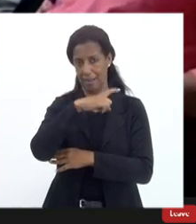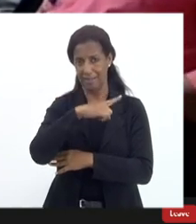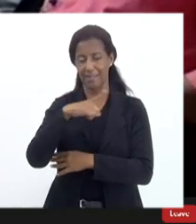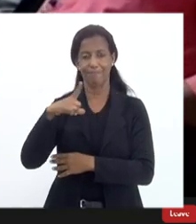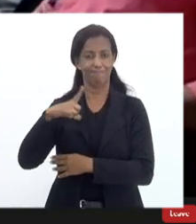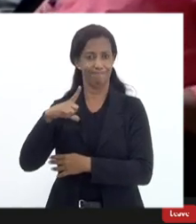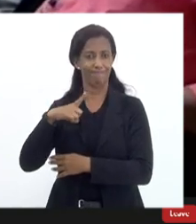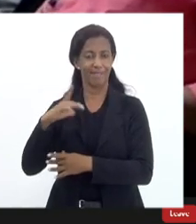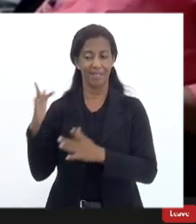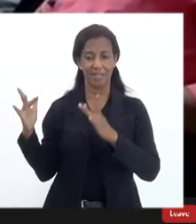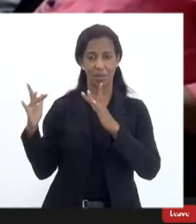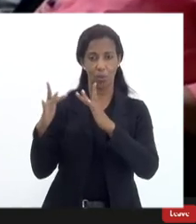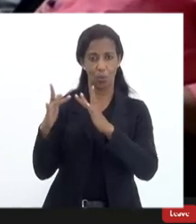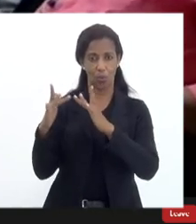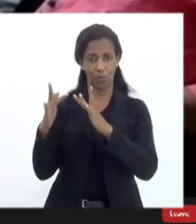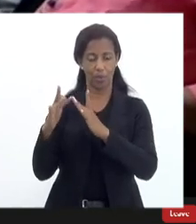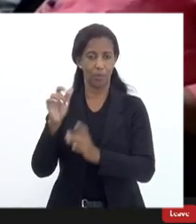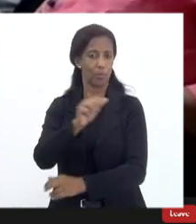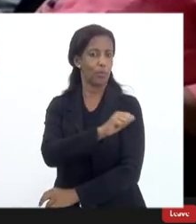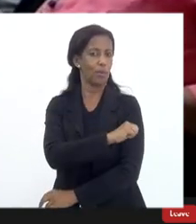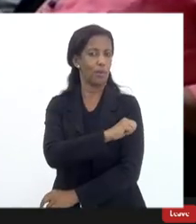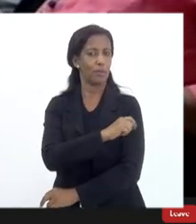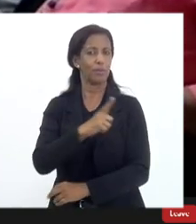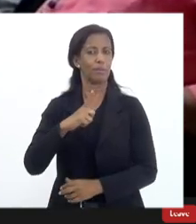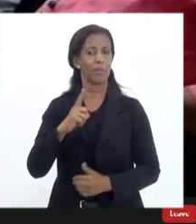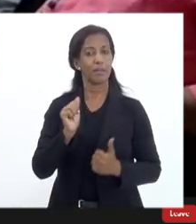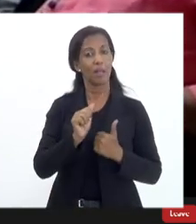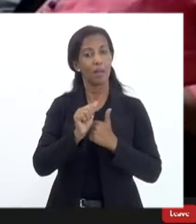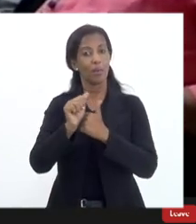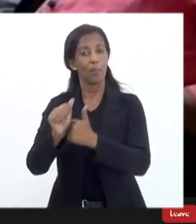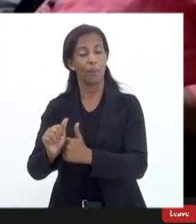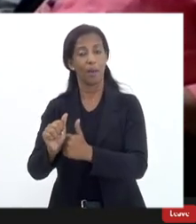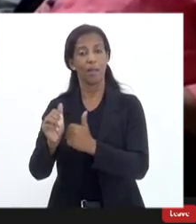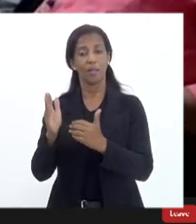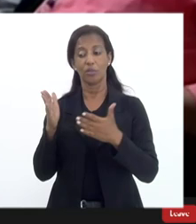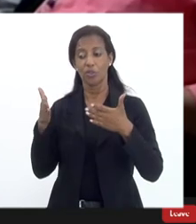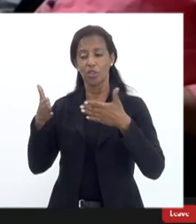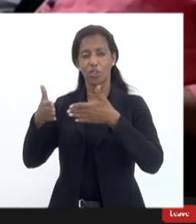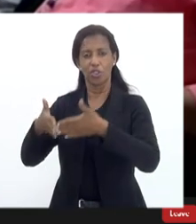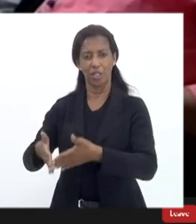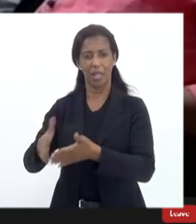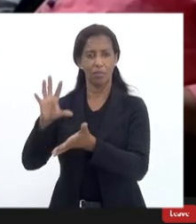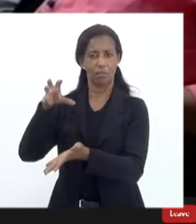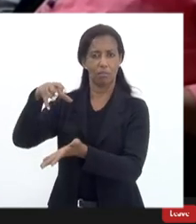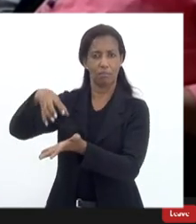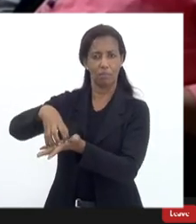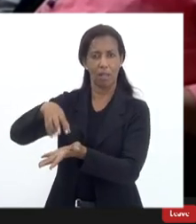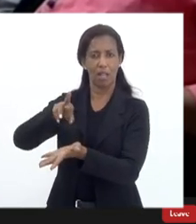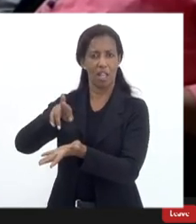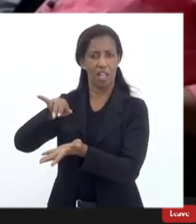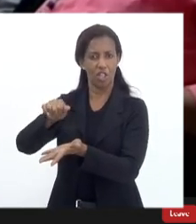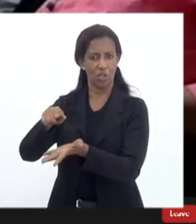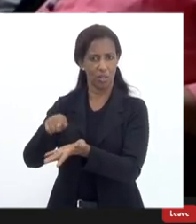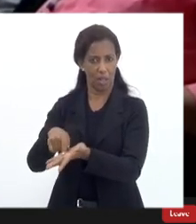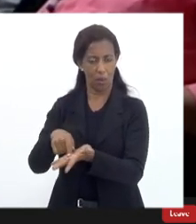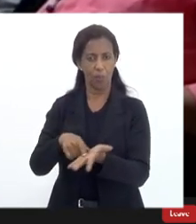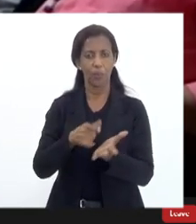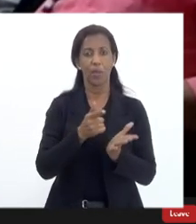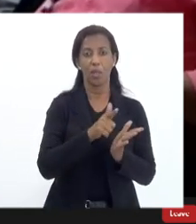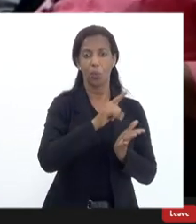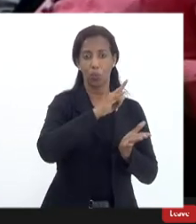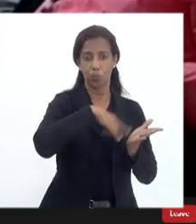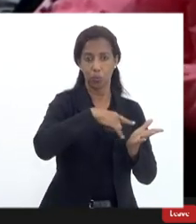nesse contato com o aluno para que sejam acompanhadas diretamente pelas regionais em visitação